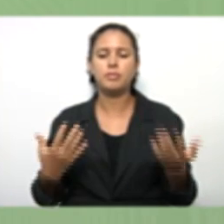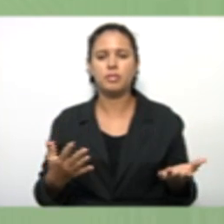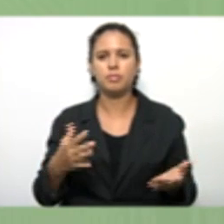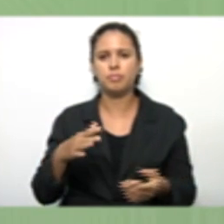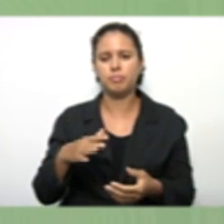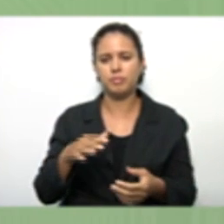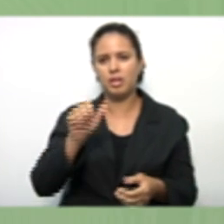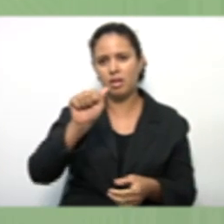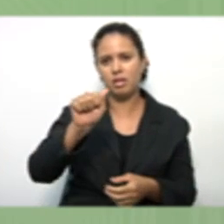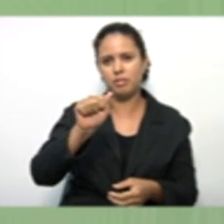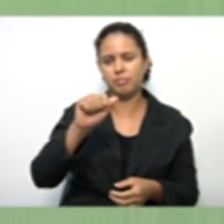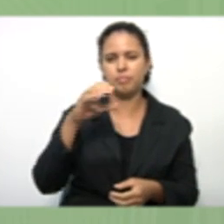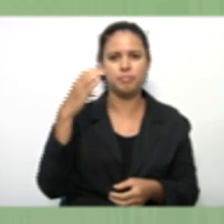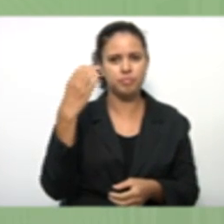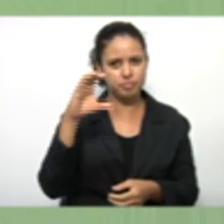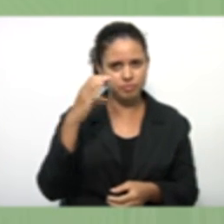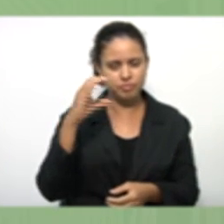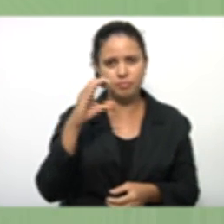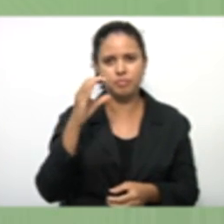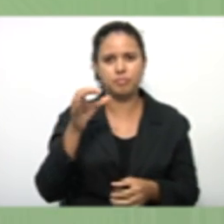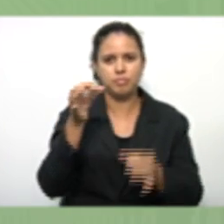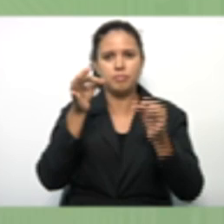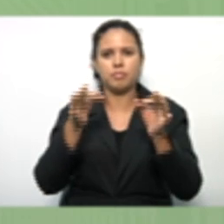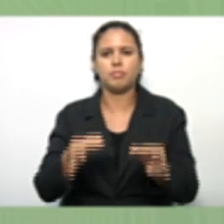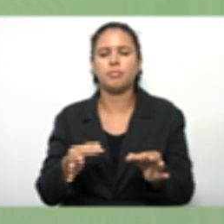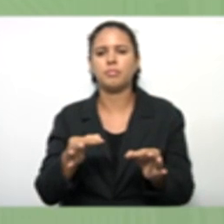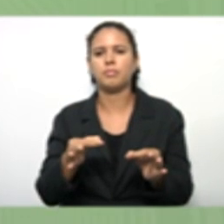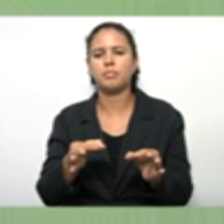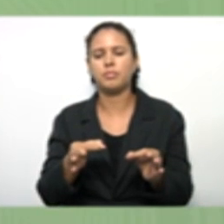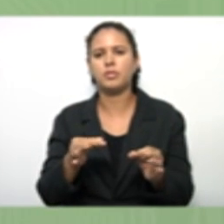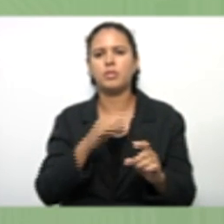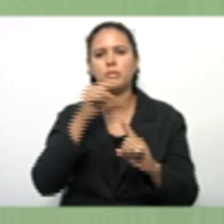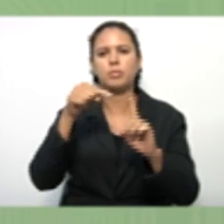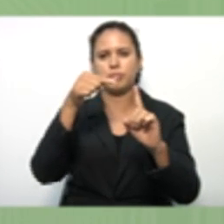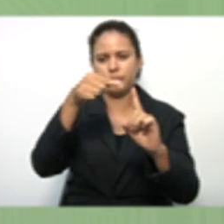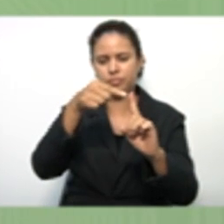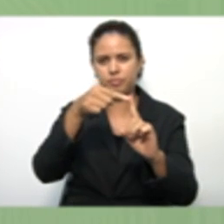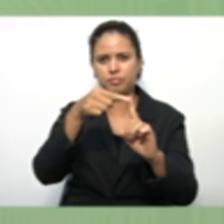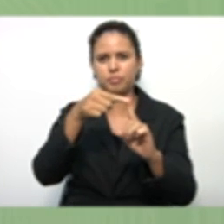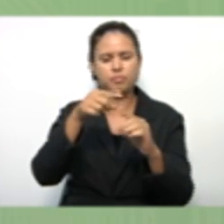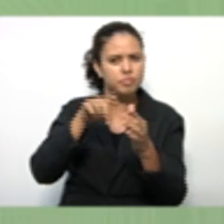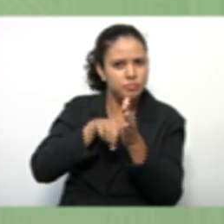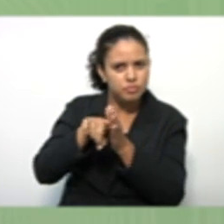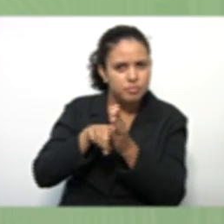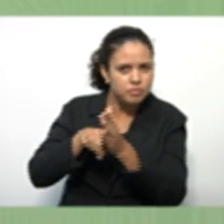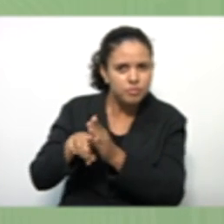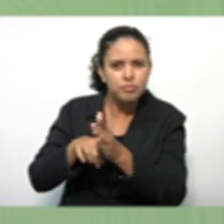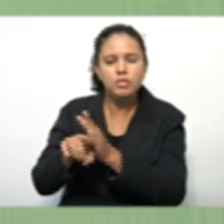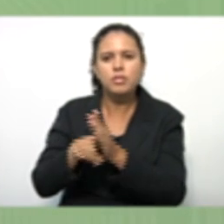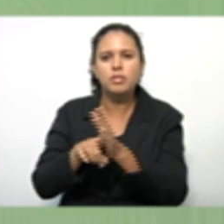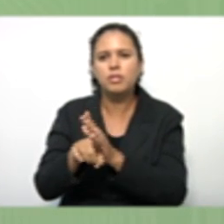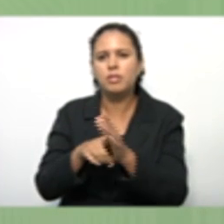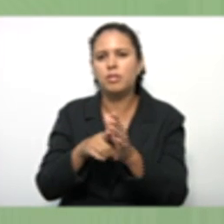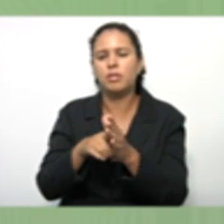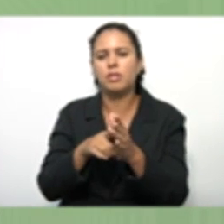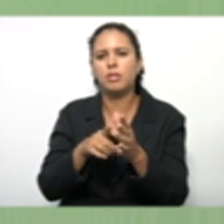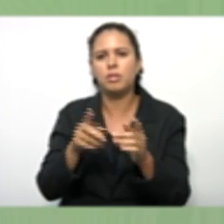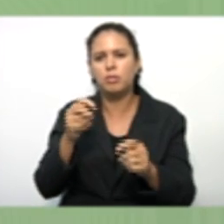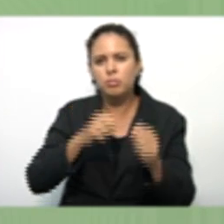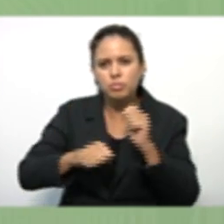Letra A. É uma ciência exata que tem por objetivo analisar,